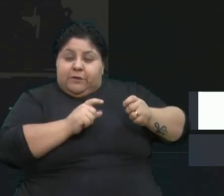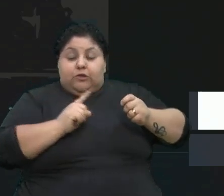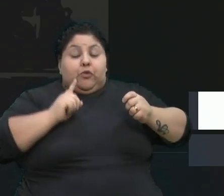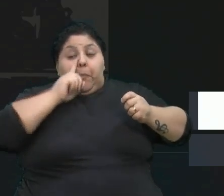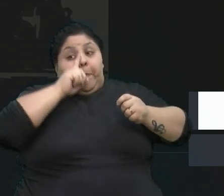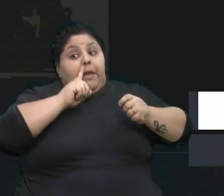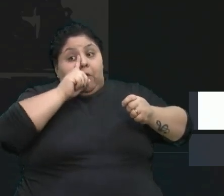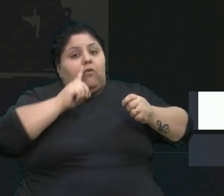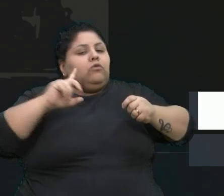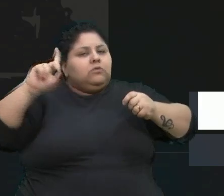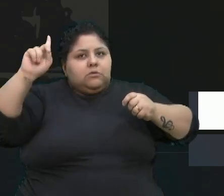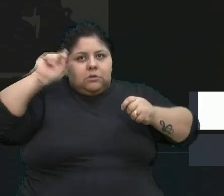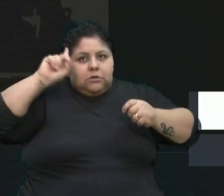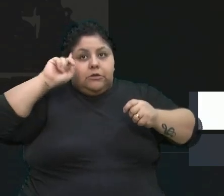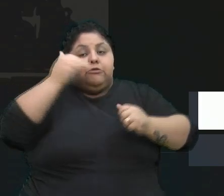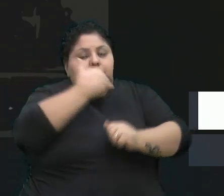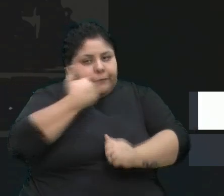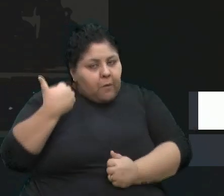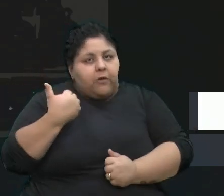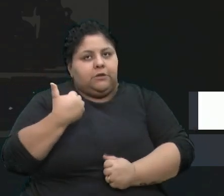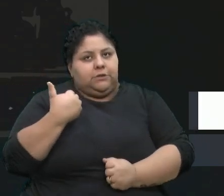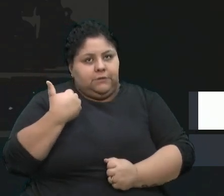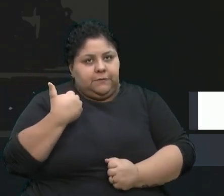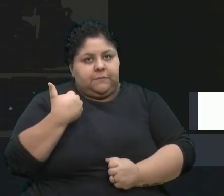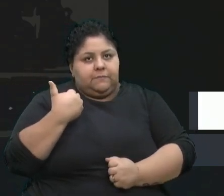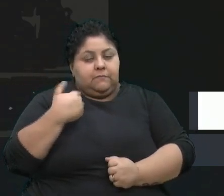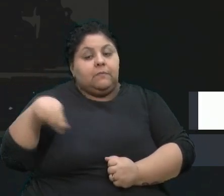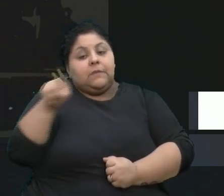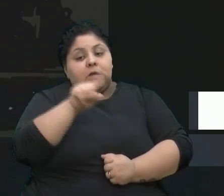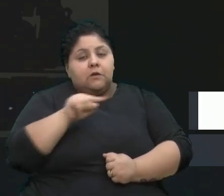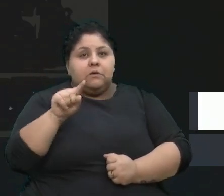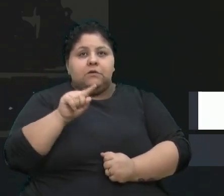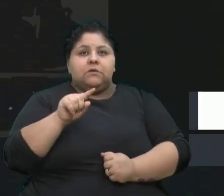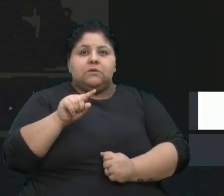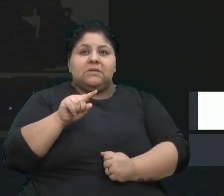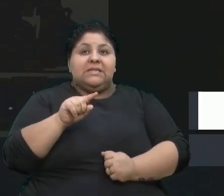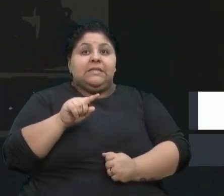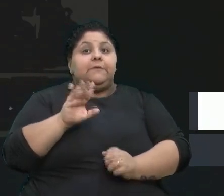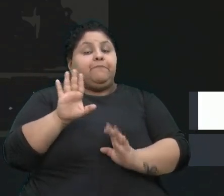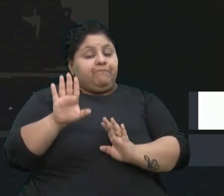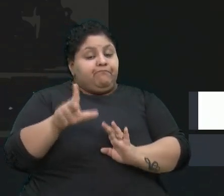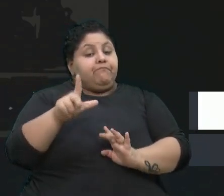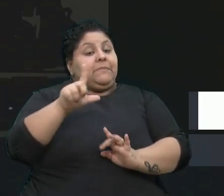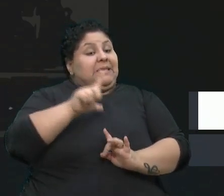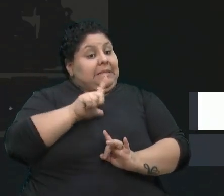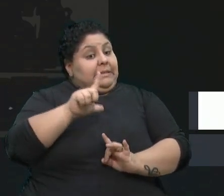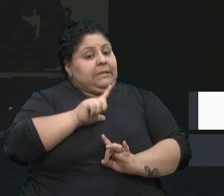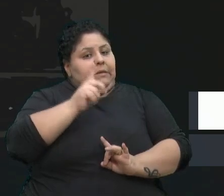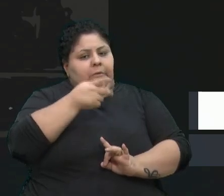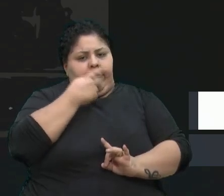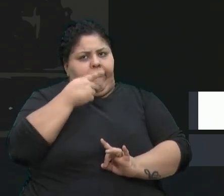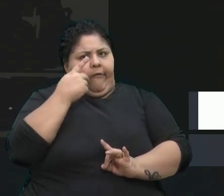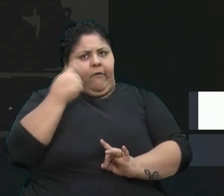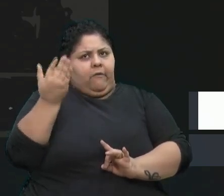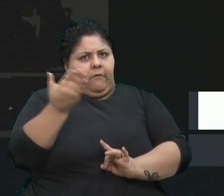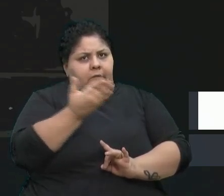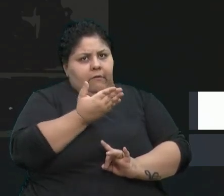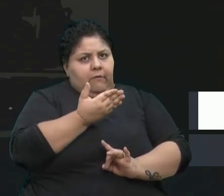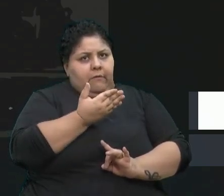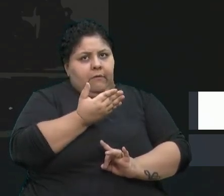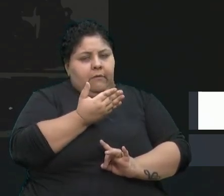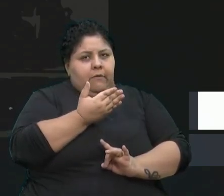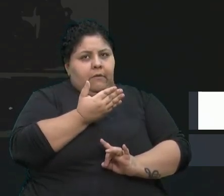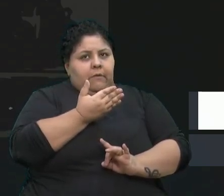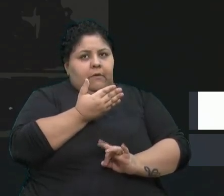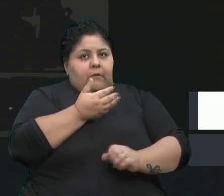diariamente de morte. E sem falar para vocês que no